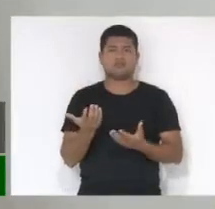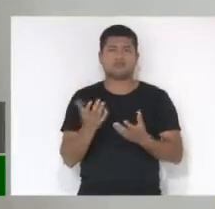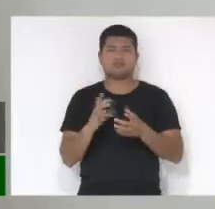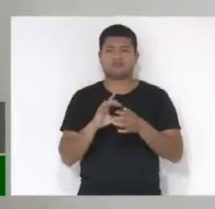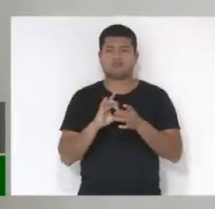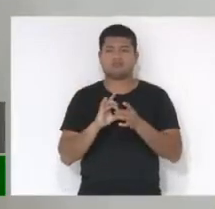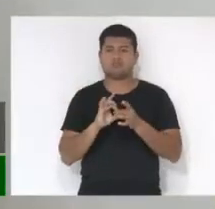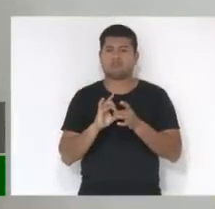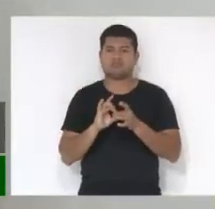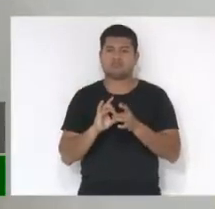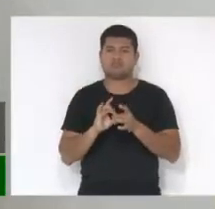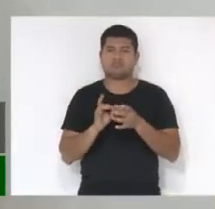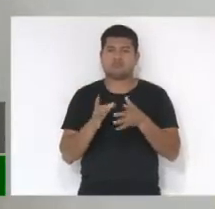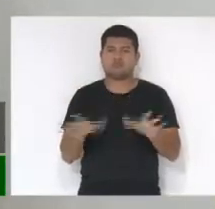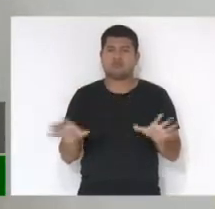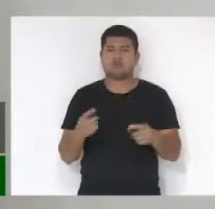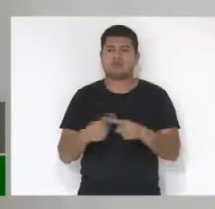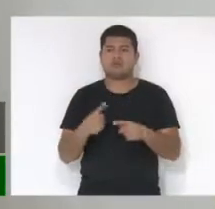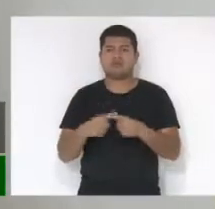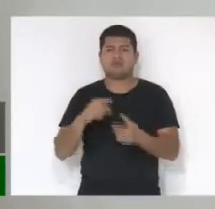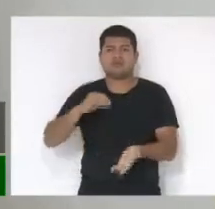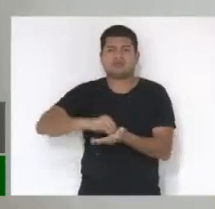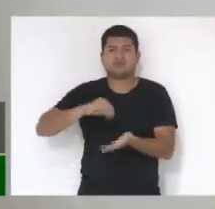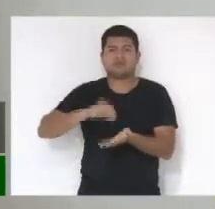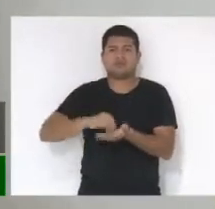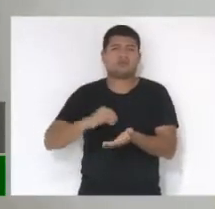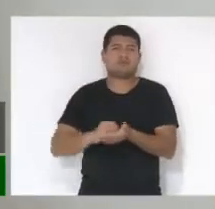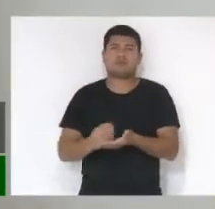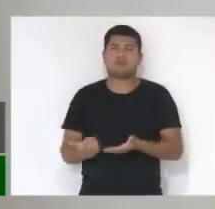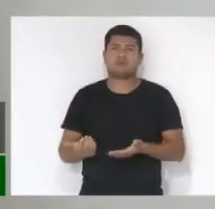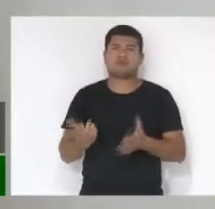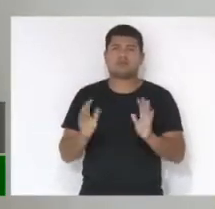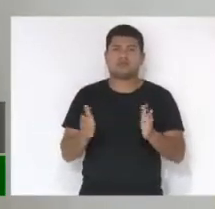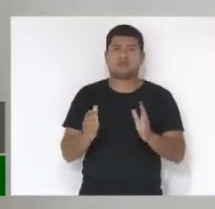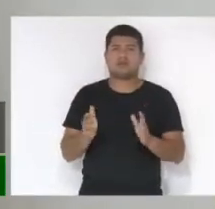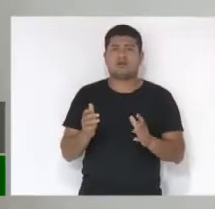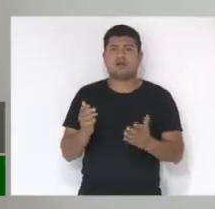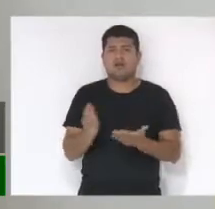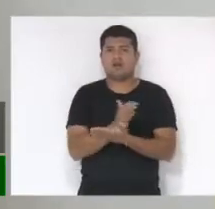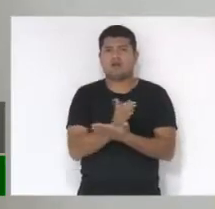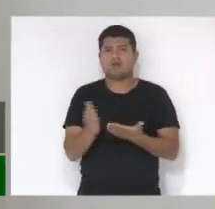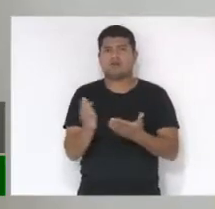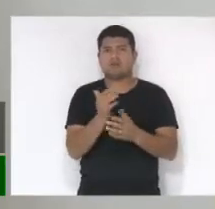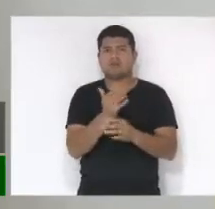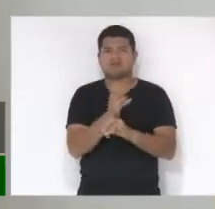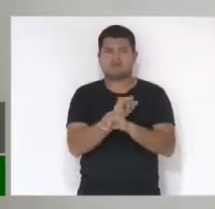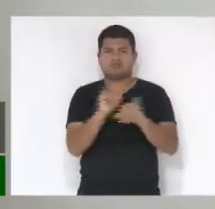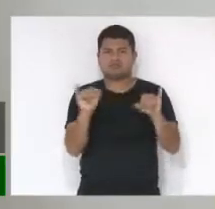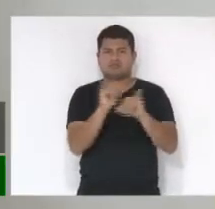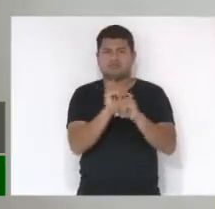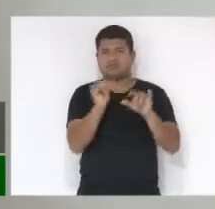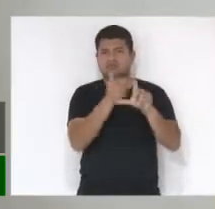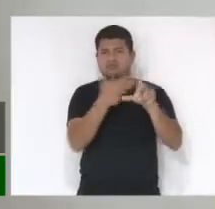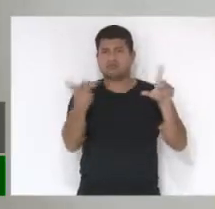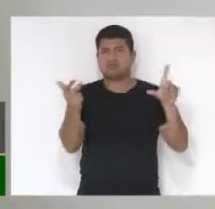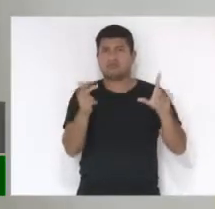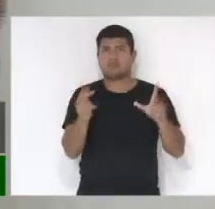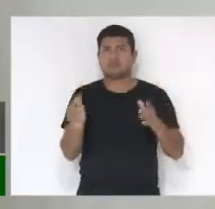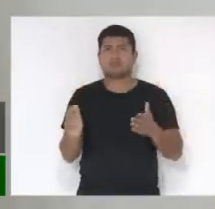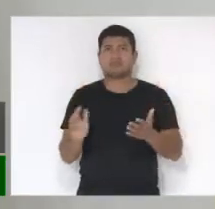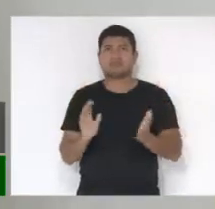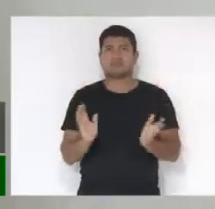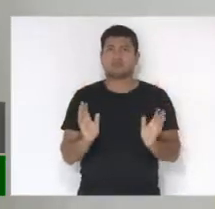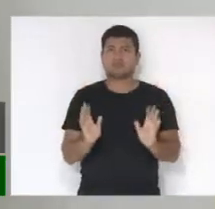por não saber o que vai receber. Houve aí já em colunas, na semana passada, falando sobre o tema, e eu digo que vem JASC, depois vem